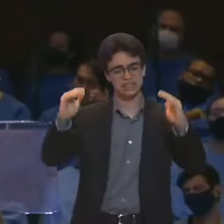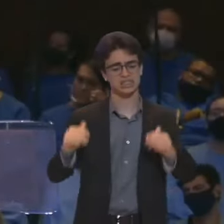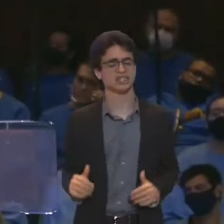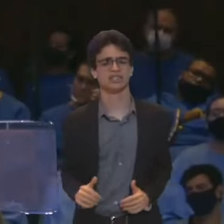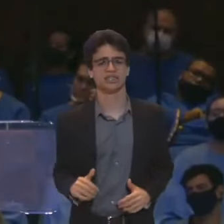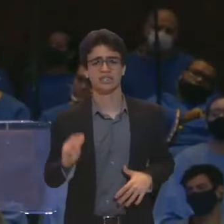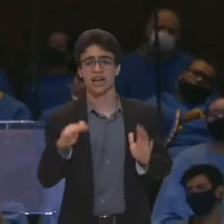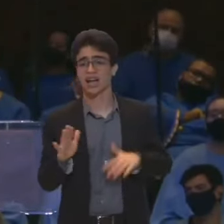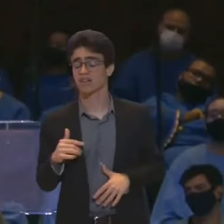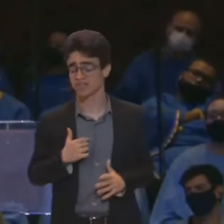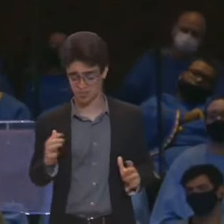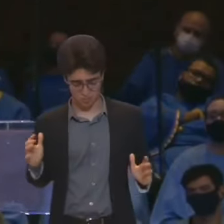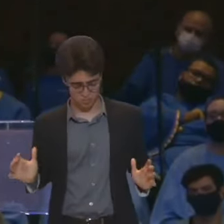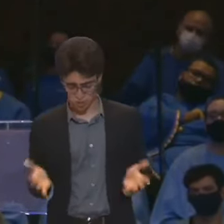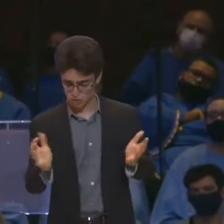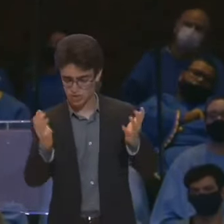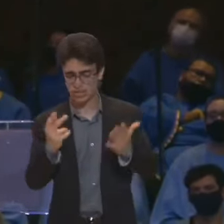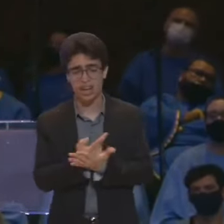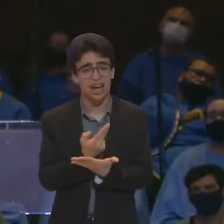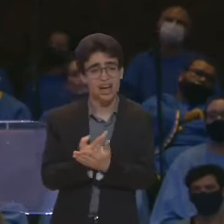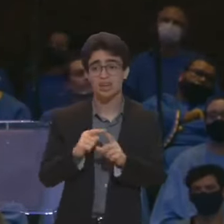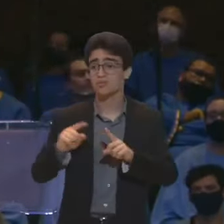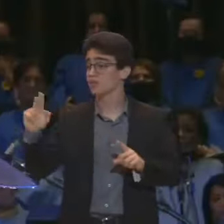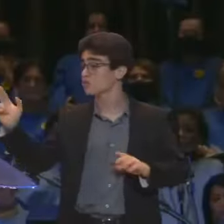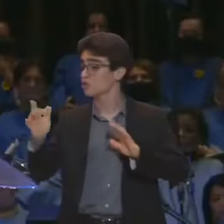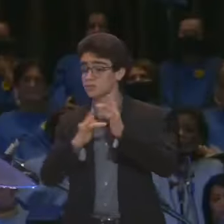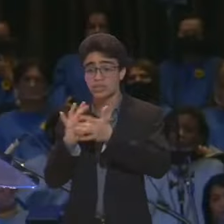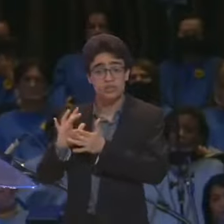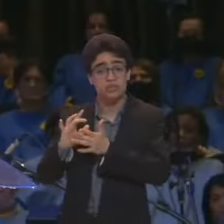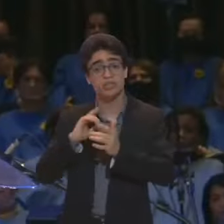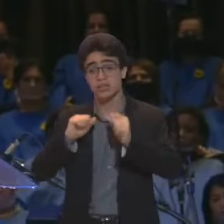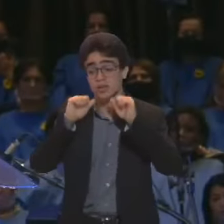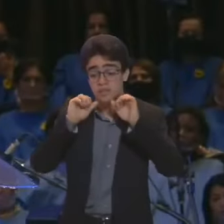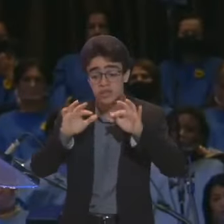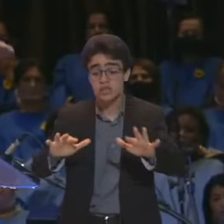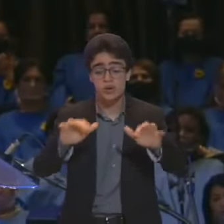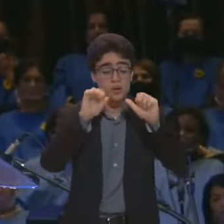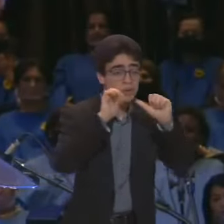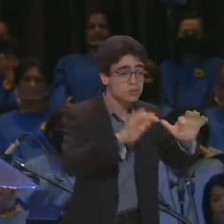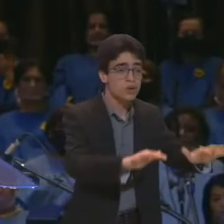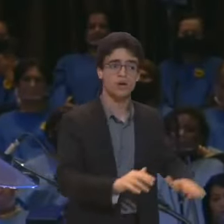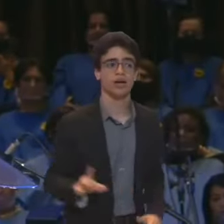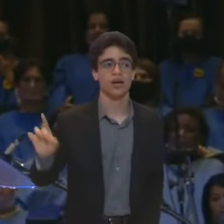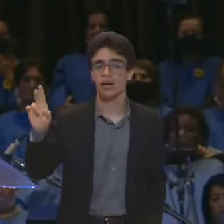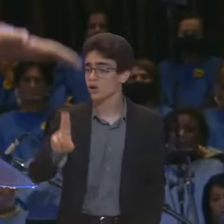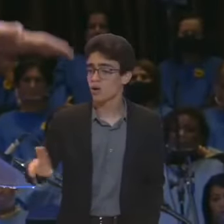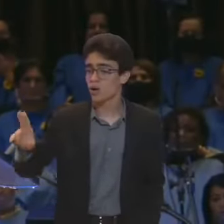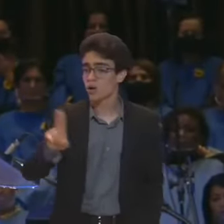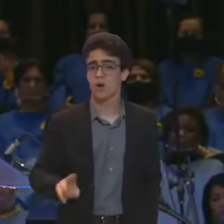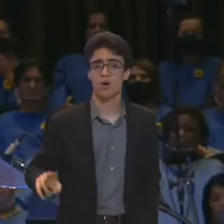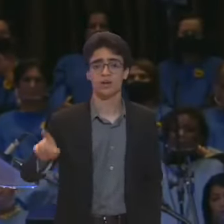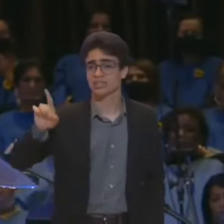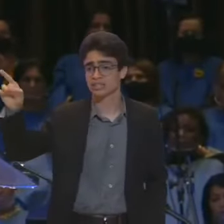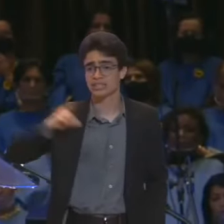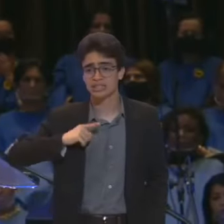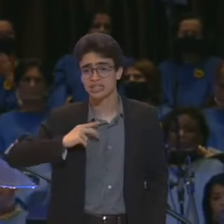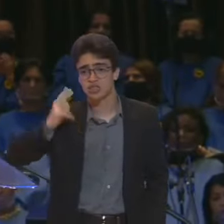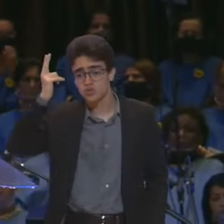até quando a motivação é errada, o nome de Jesus abençoa a pessoa. Deus usa até a mula de